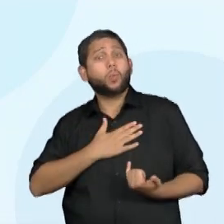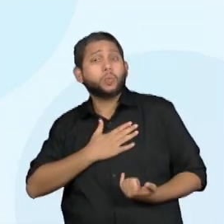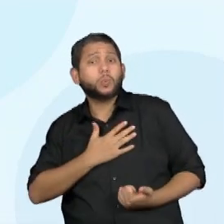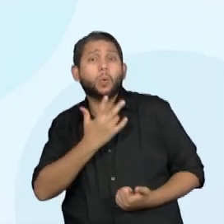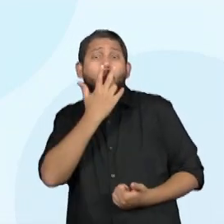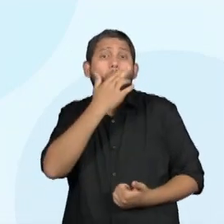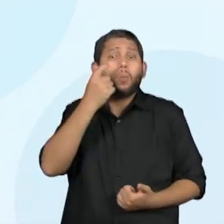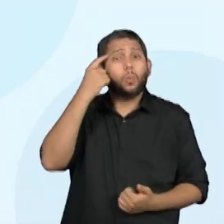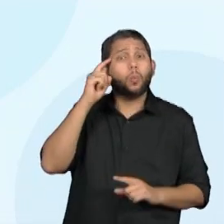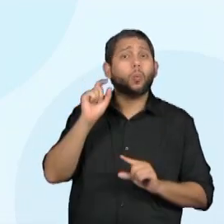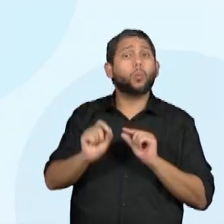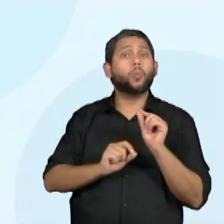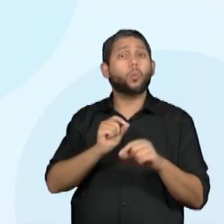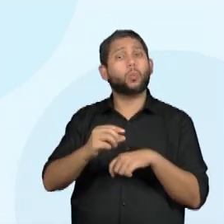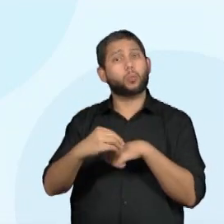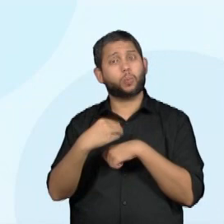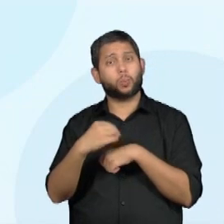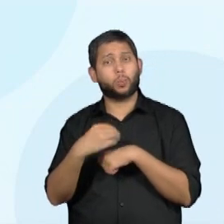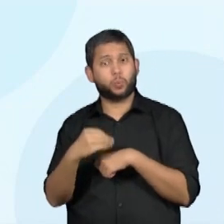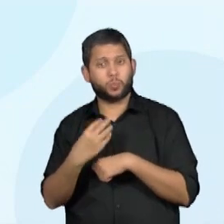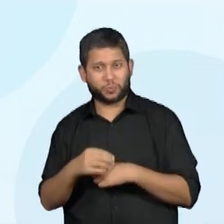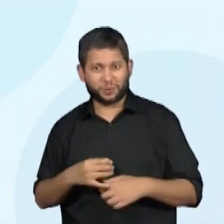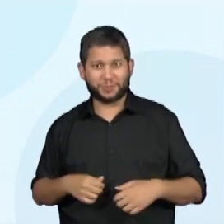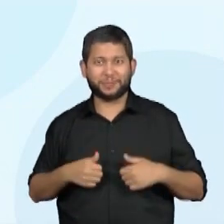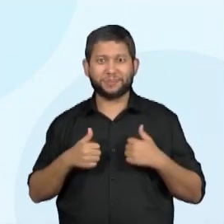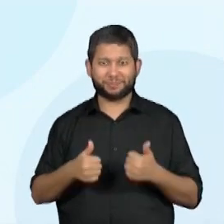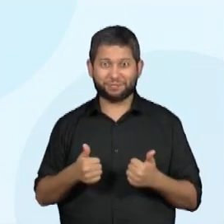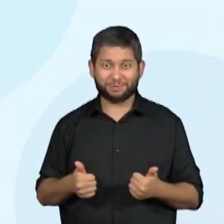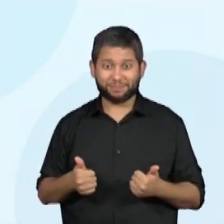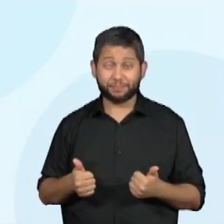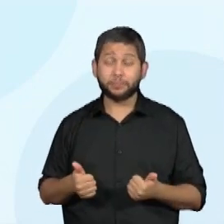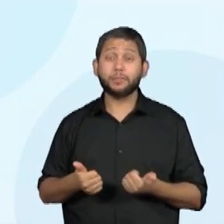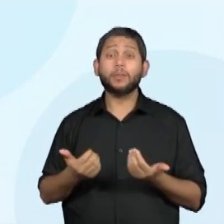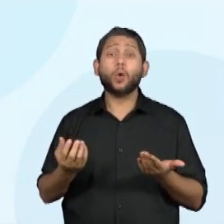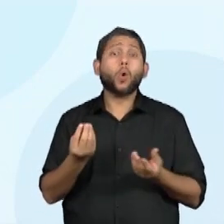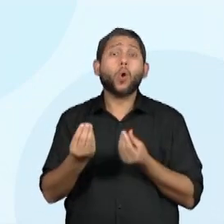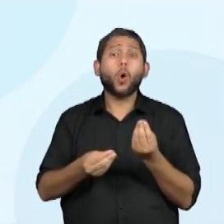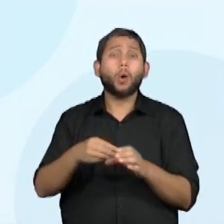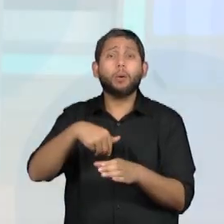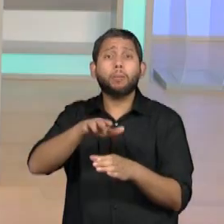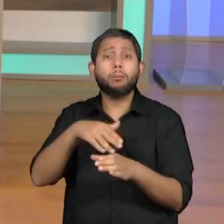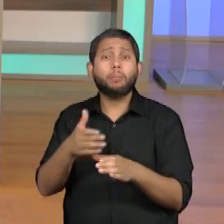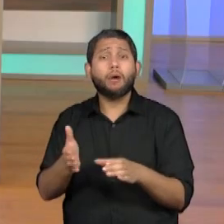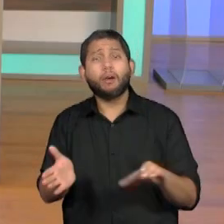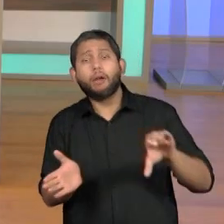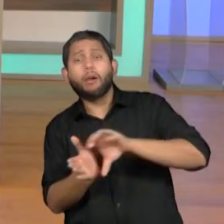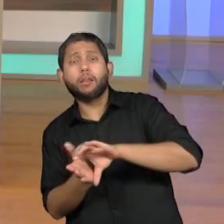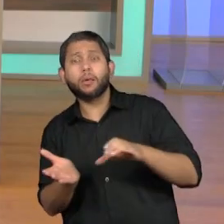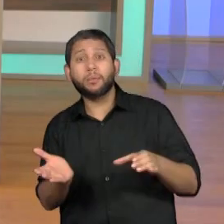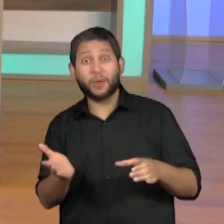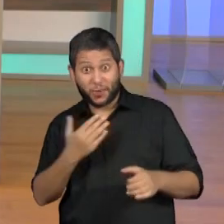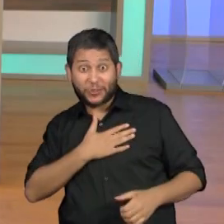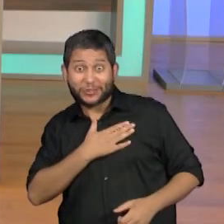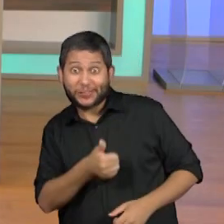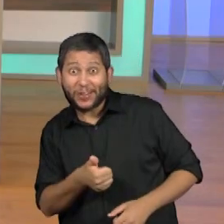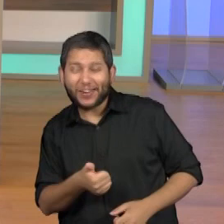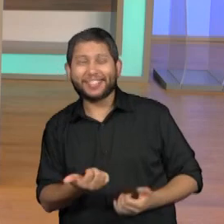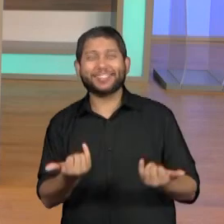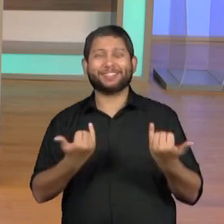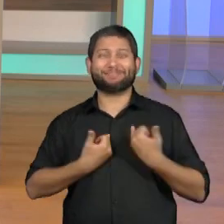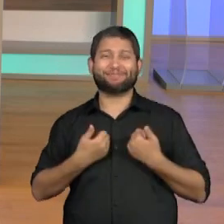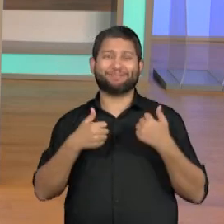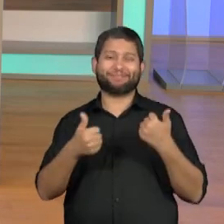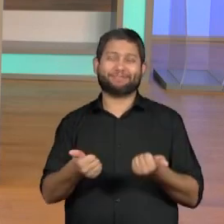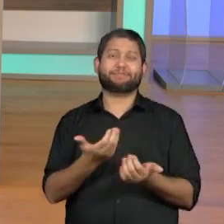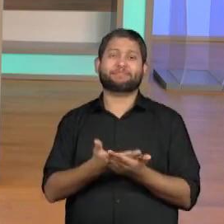dessa atividade de carimbar a face de um sólido geométrico para descobrir uma figura plana, tá bom? A gente